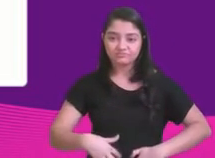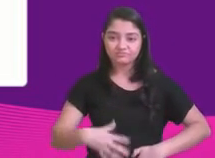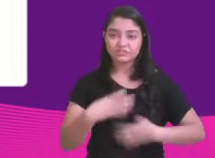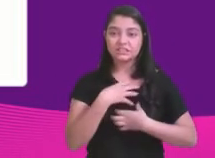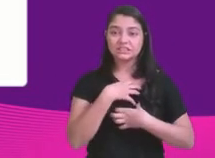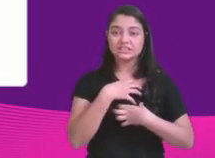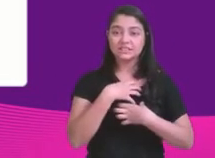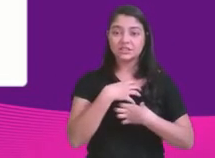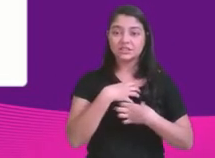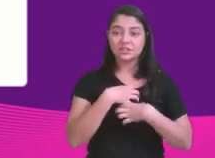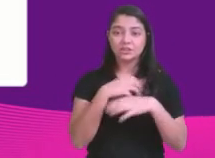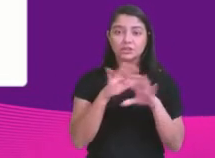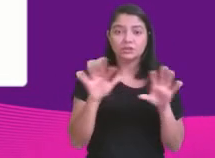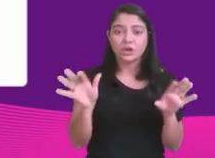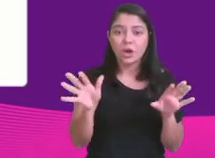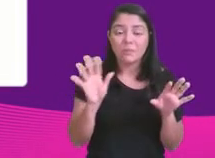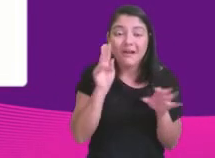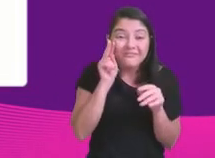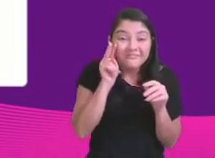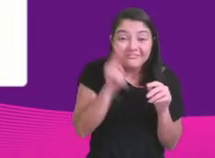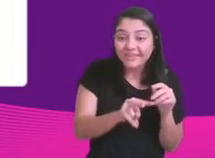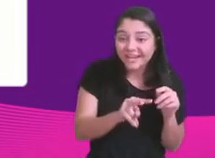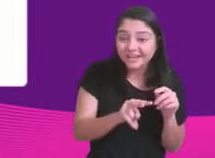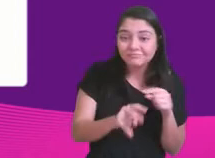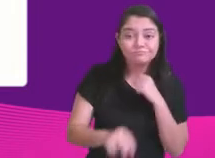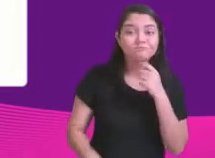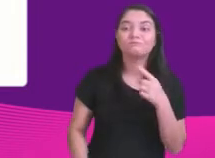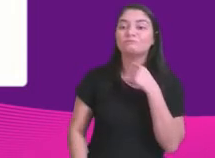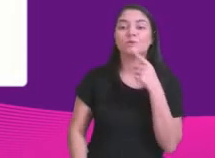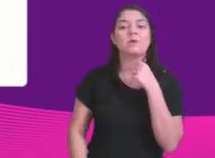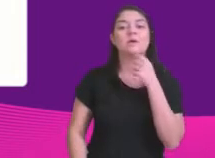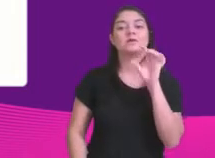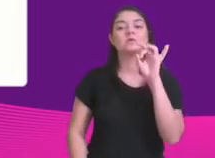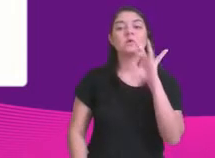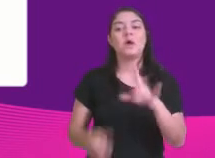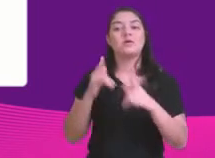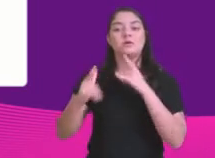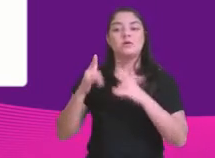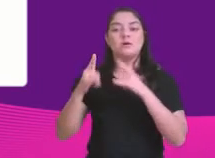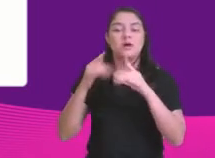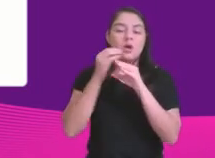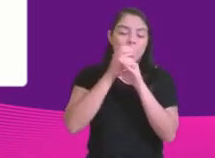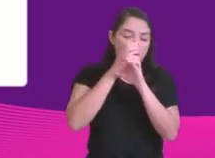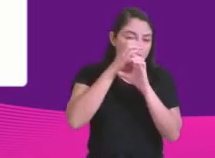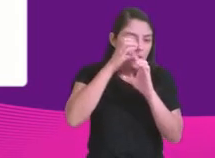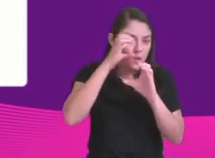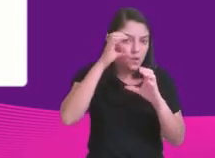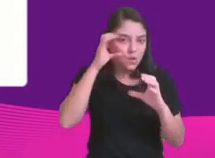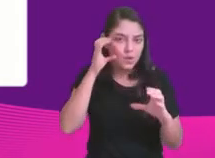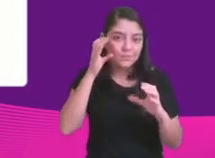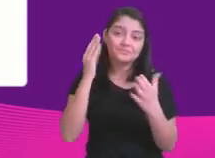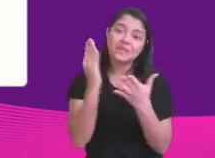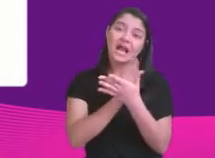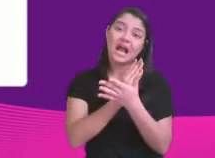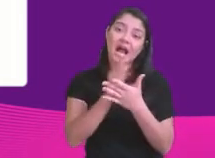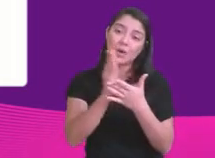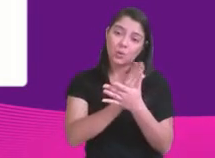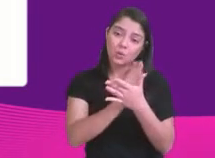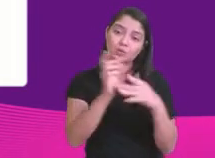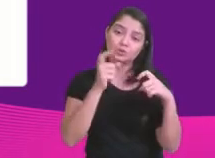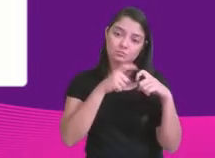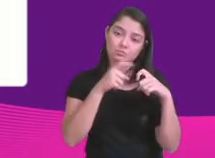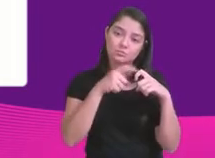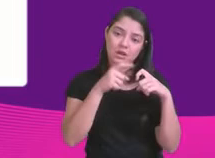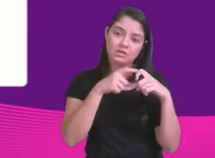termos a visualização. O cirurgião, muitas vezes, consegue enxergar um pouco. Nenhum dos seus